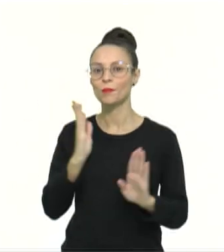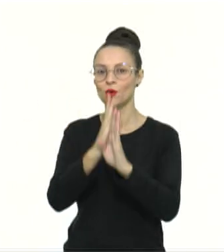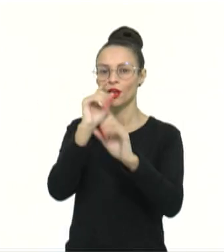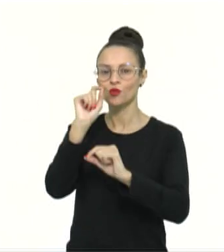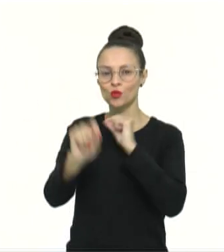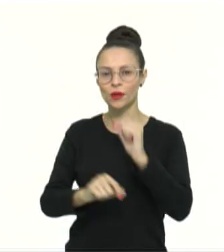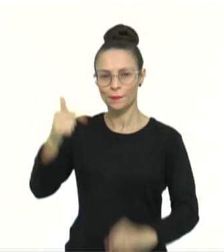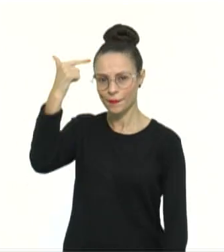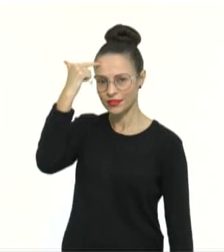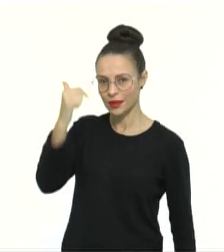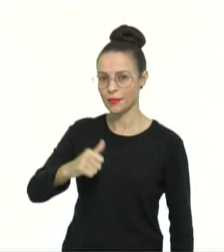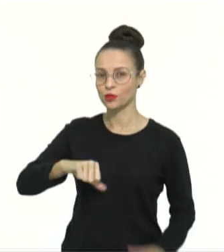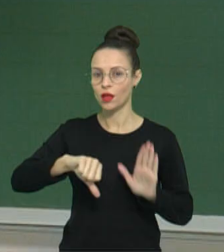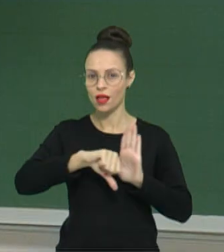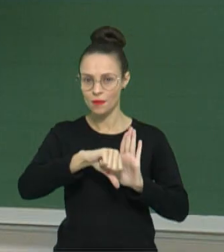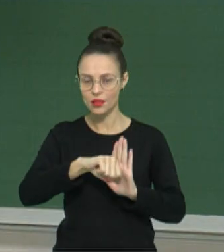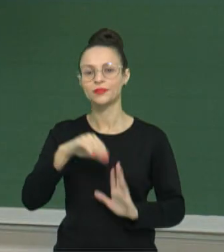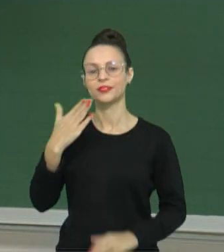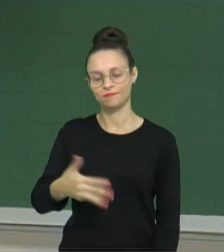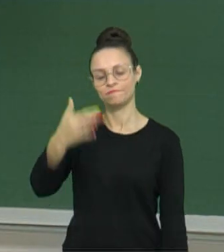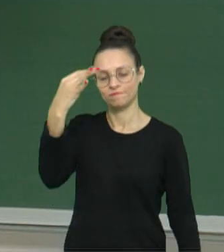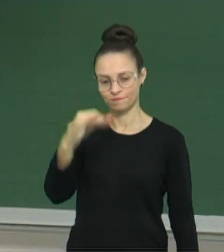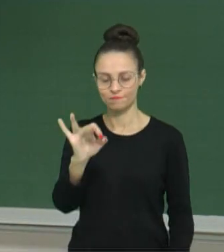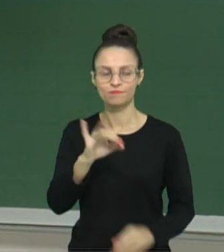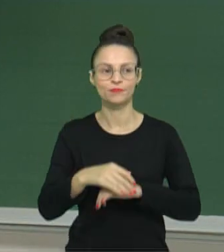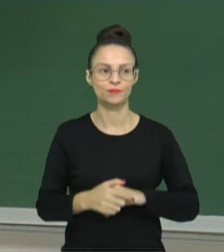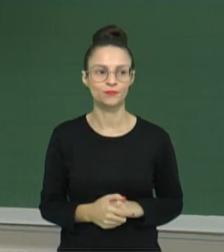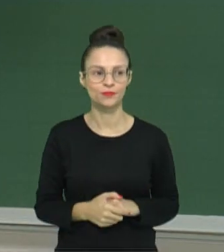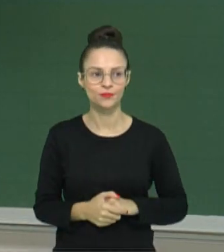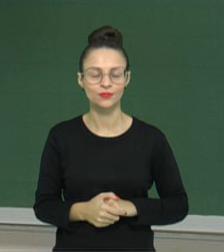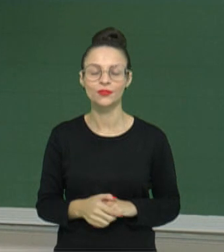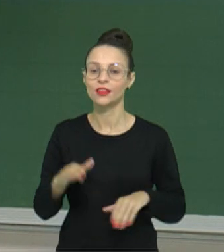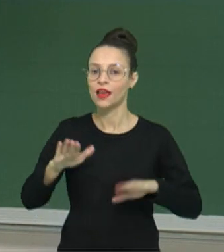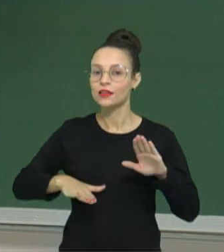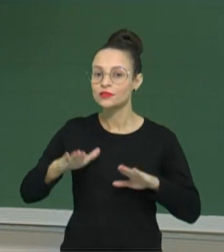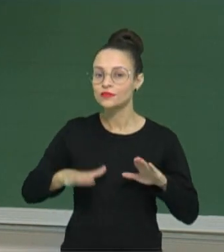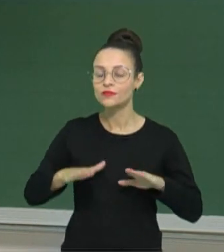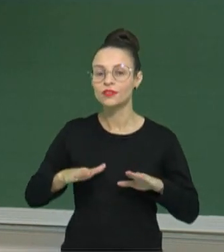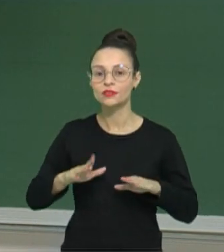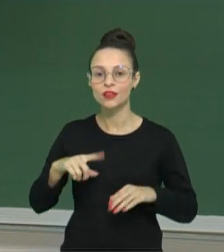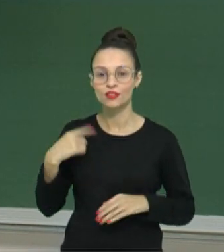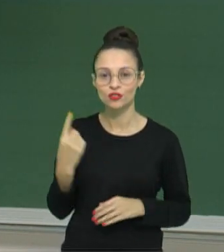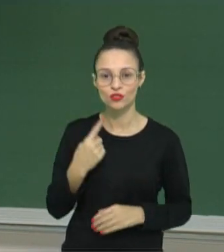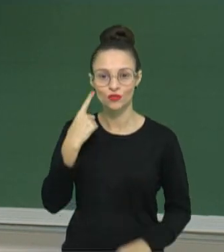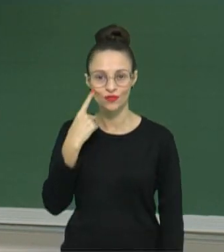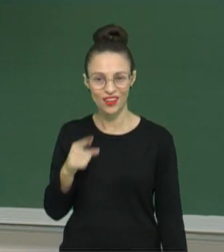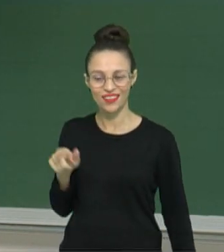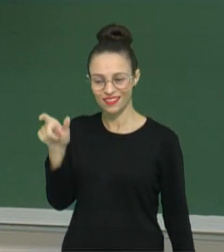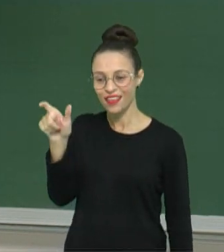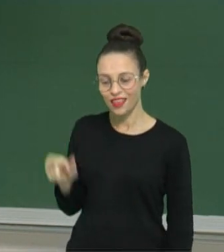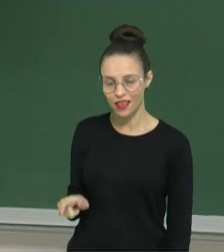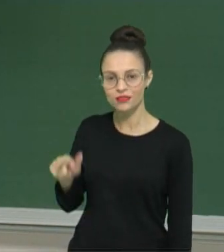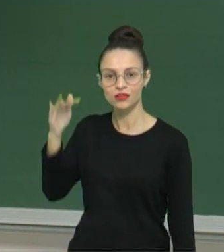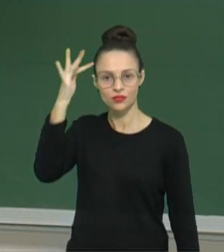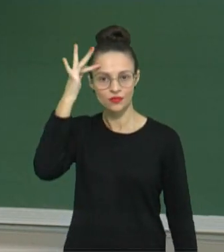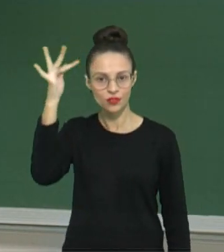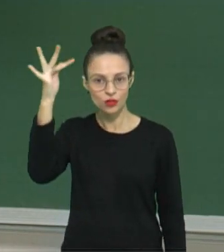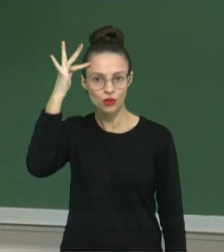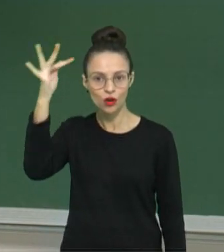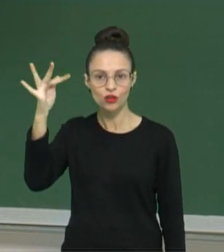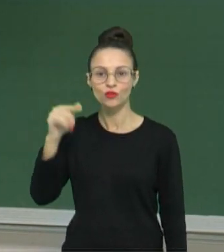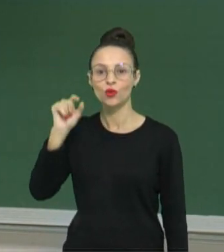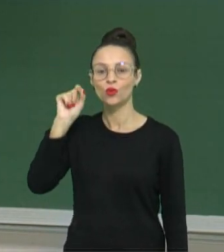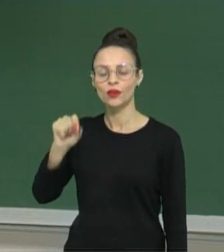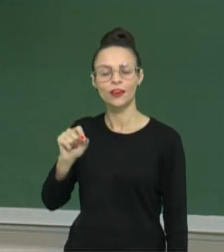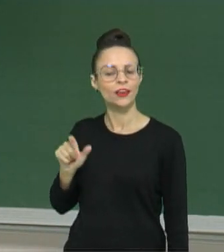pessimista, acertaram em cheio. Muito bem. Muitas vezes a gente vê o Schopenhauer como a